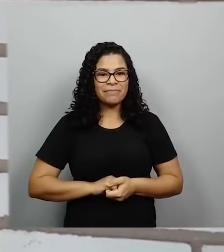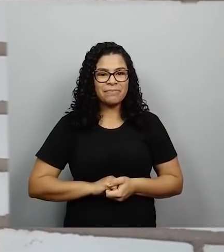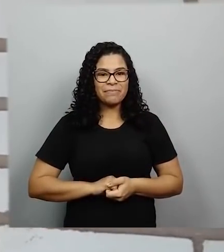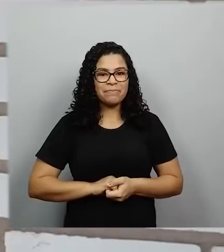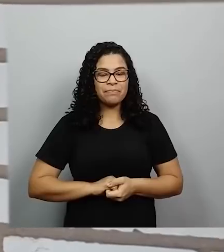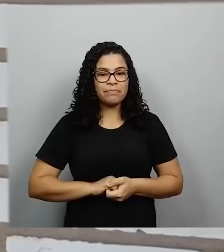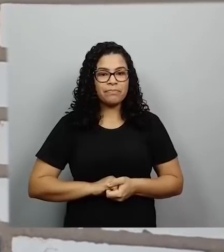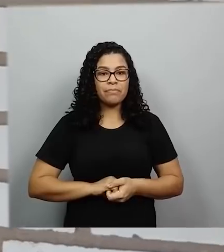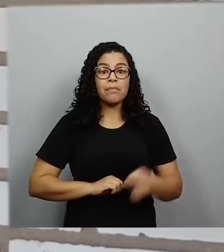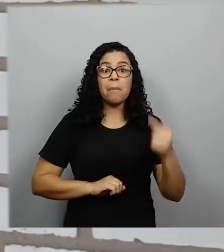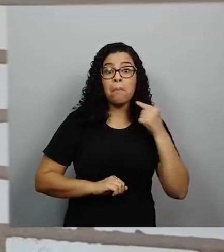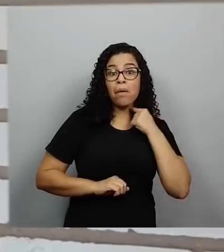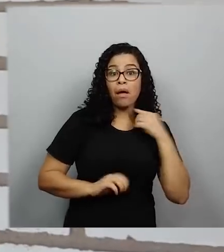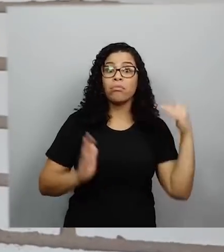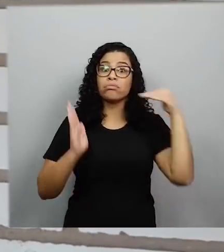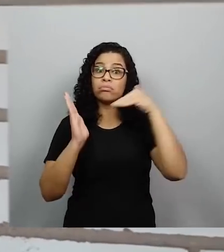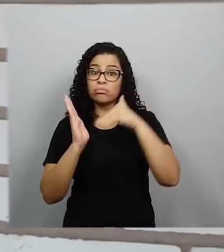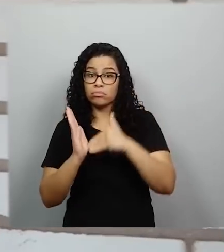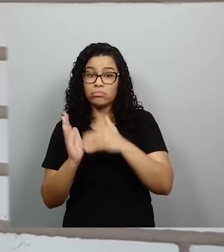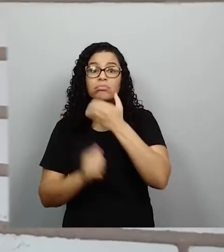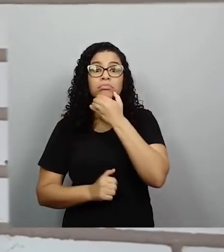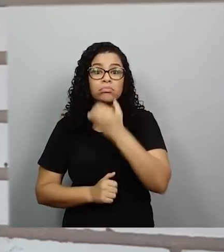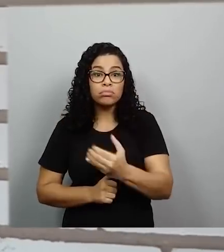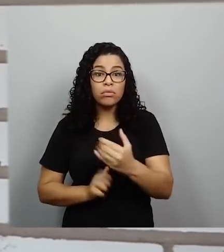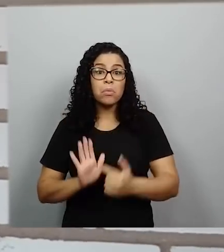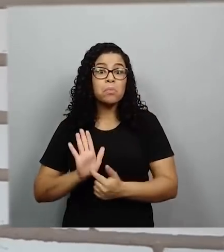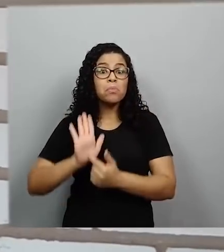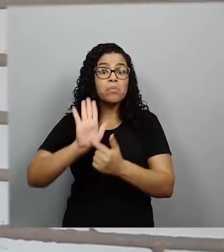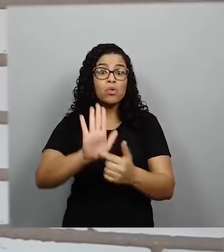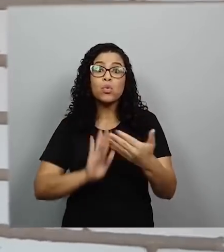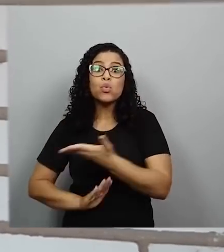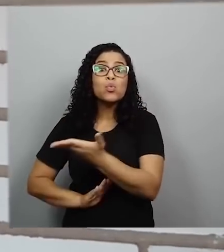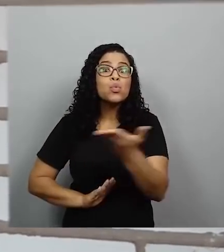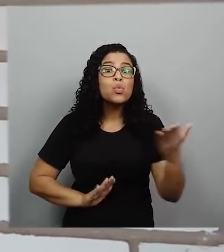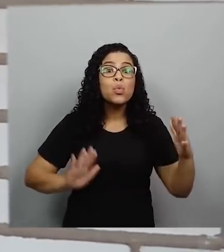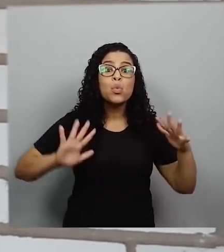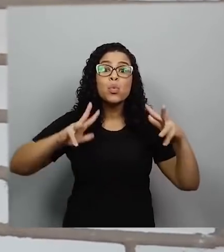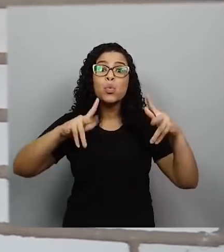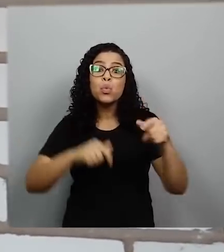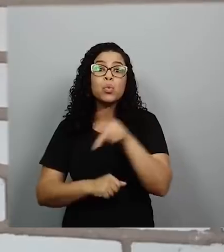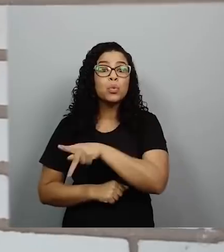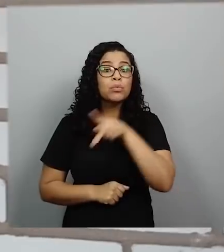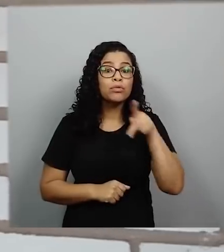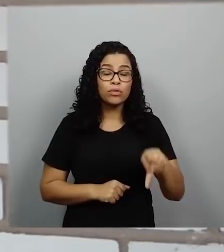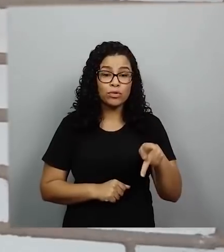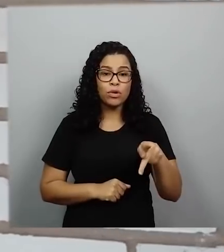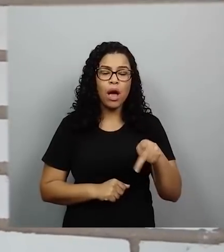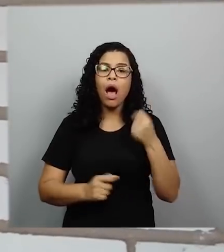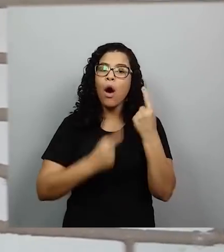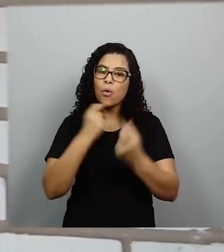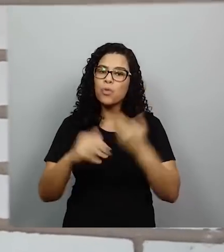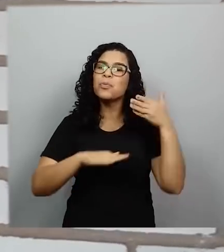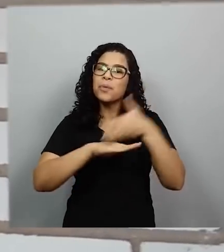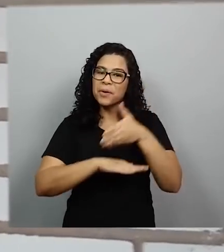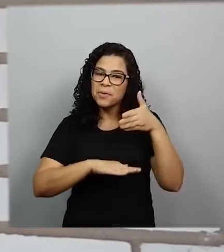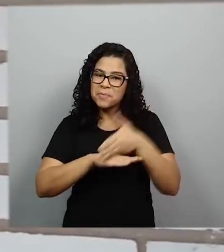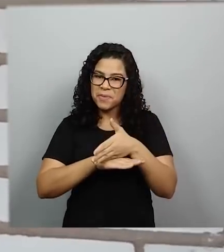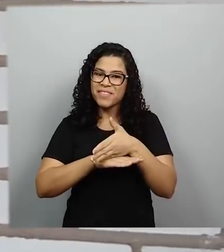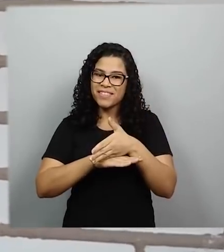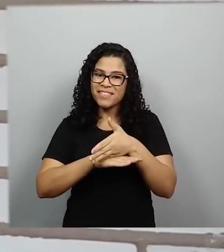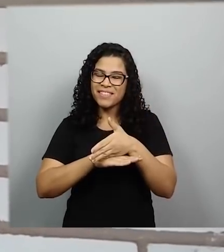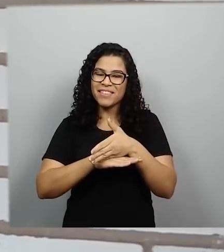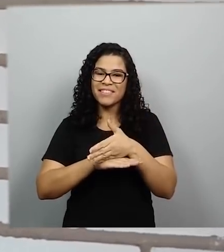De maio até aqui, dezembro, representamos todos os teachers de todas as escolas e alguns participaram conosco em